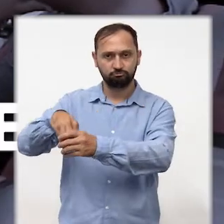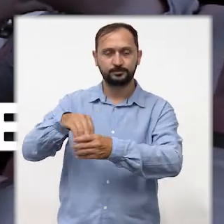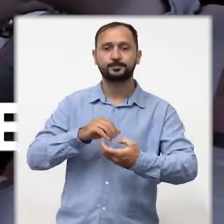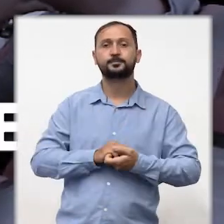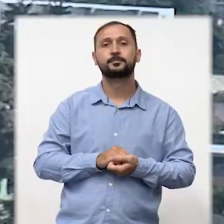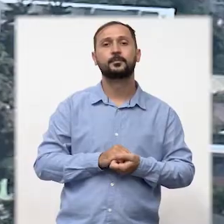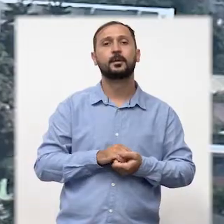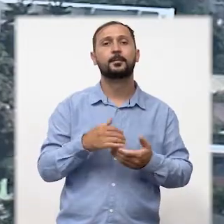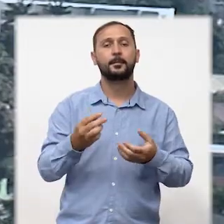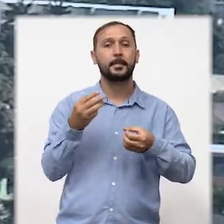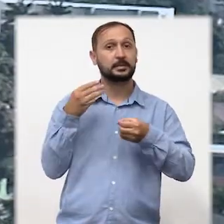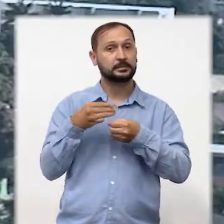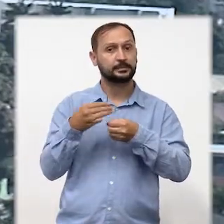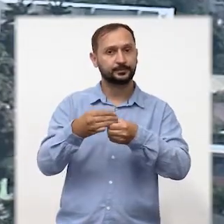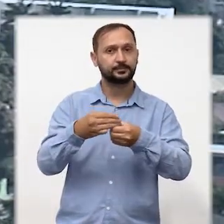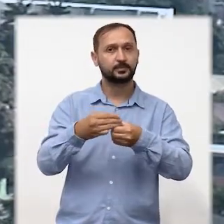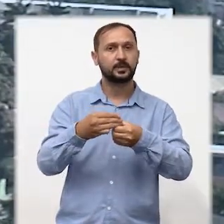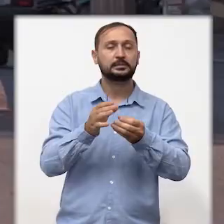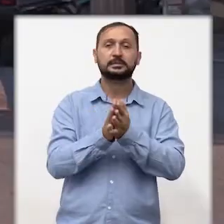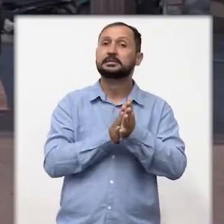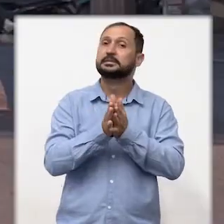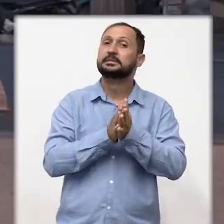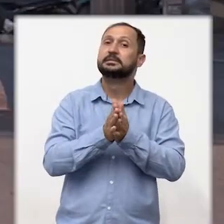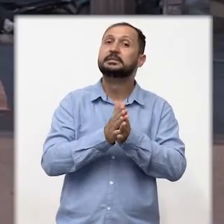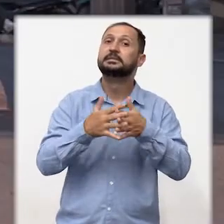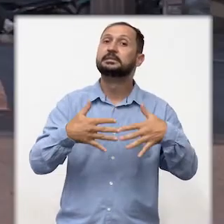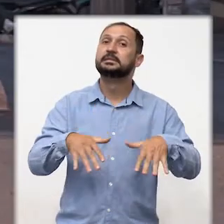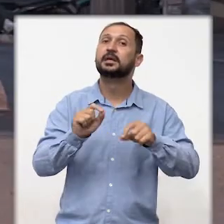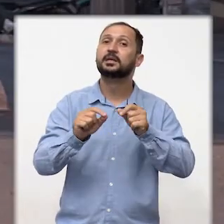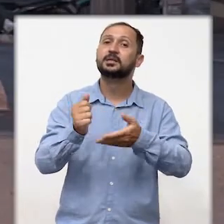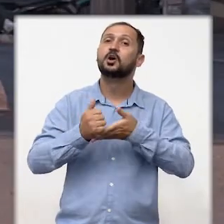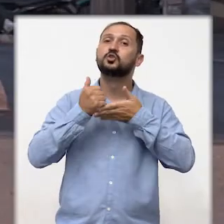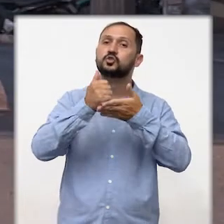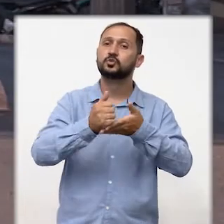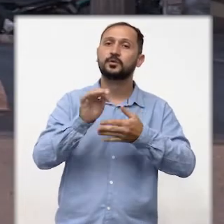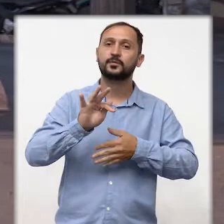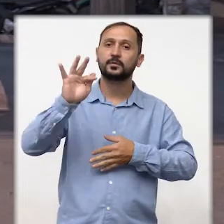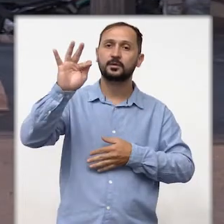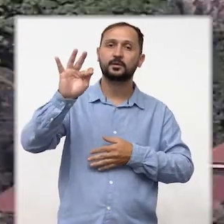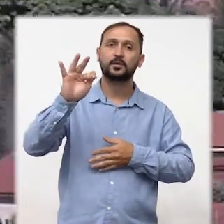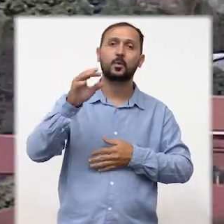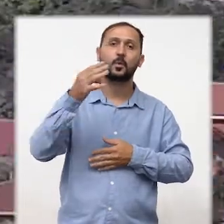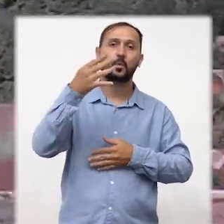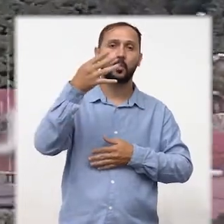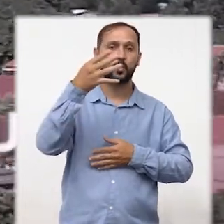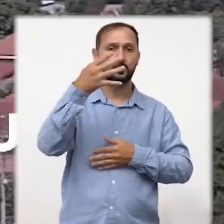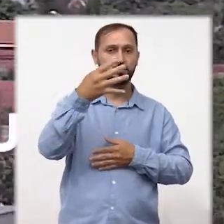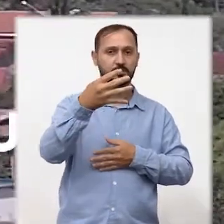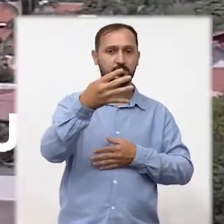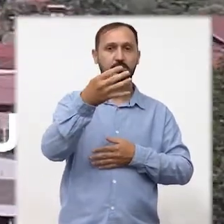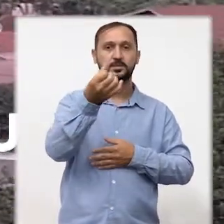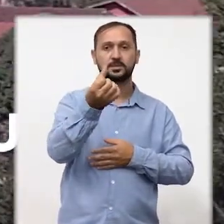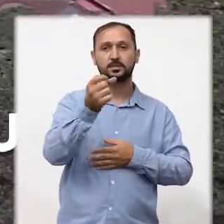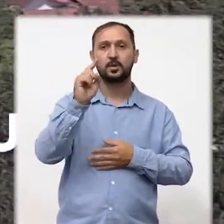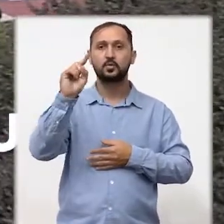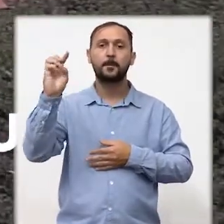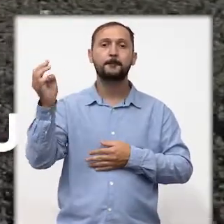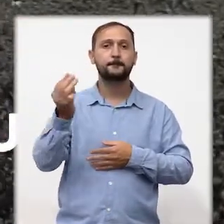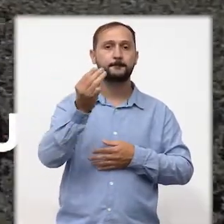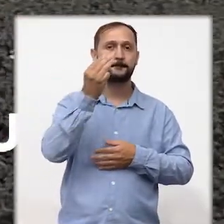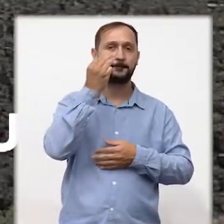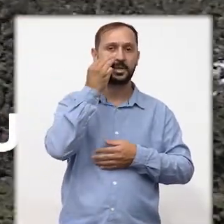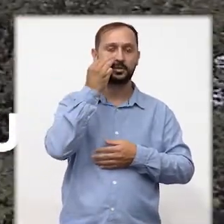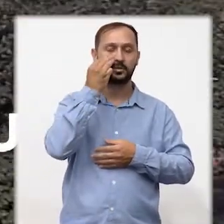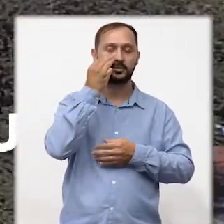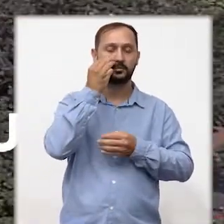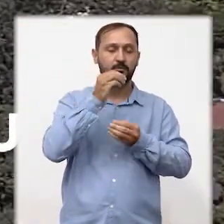áreas. Para as prefeituras, a expectativa é de que a ajuda federal seja de R$461 milhões a